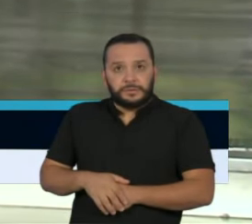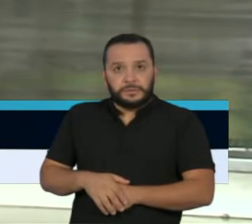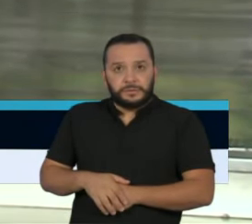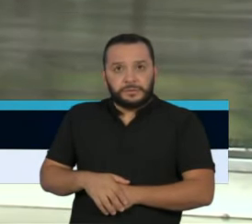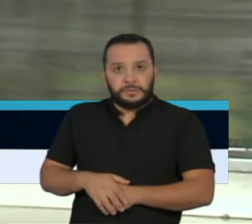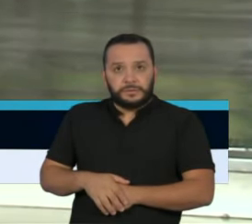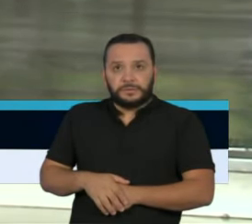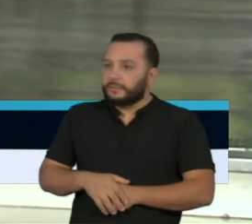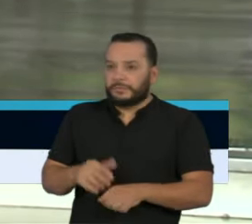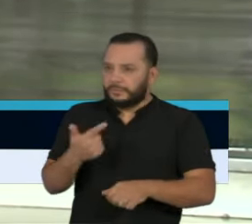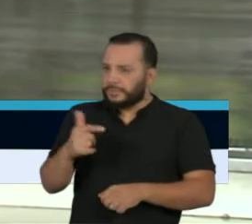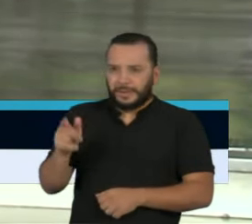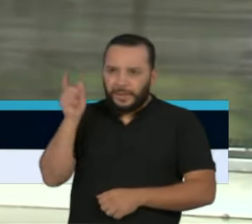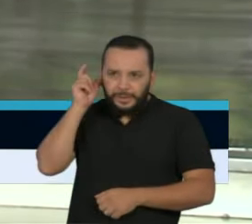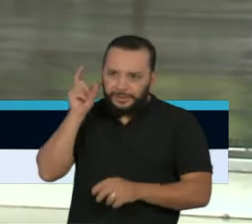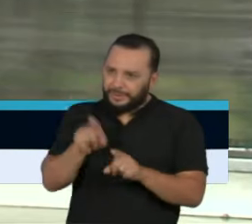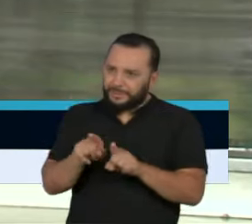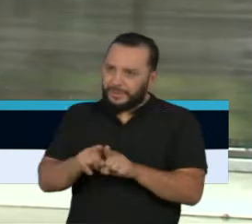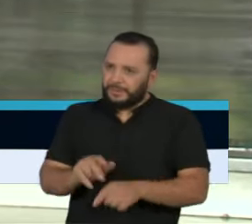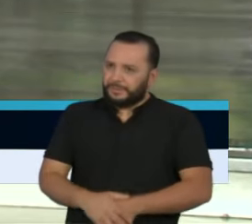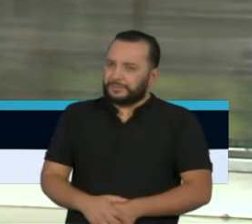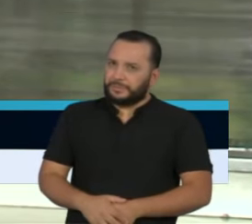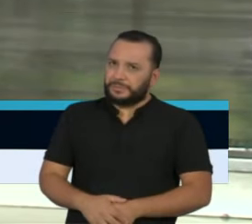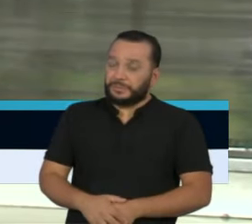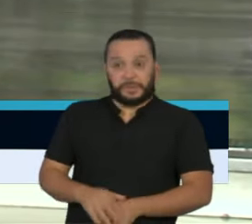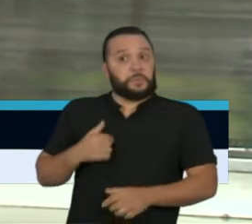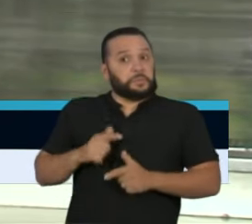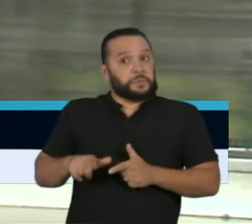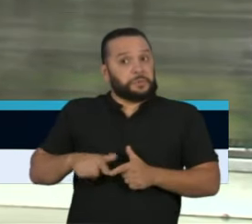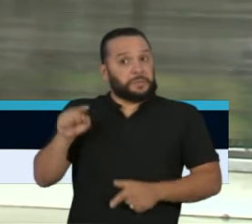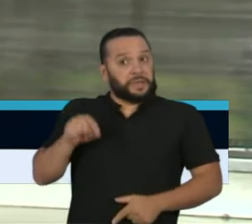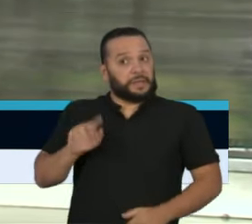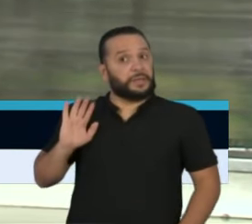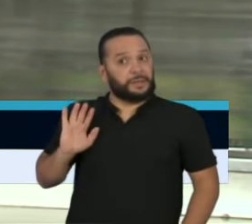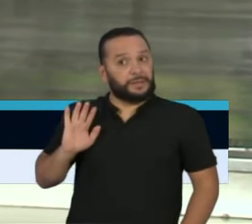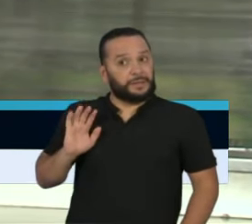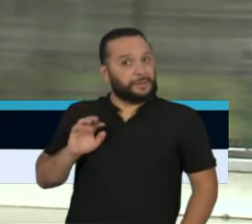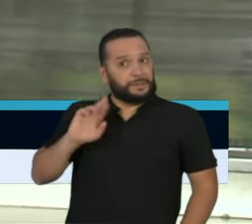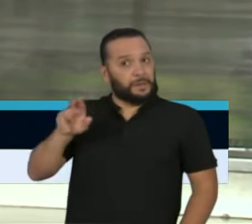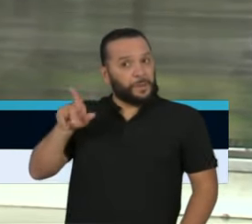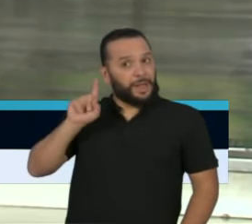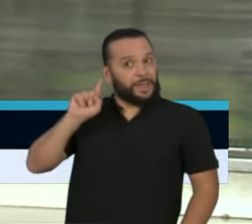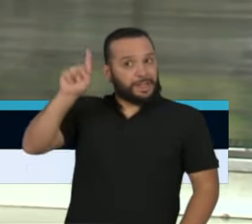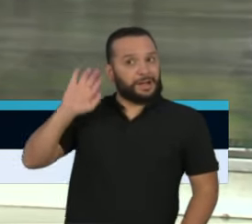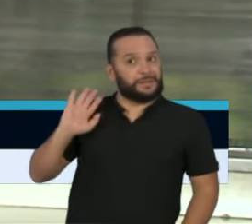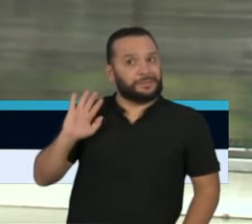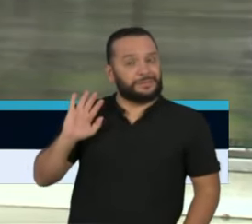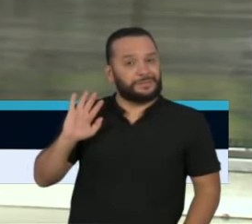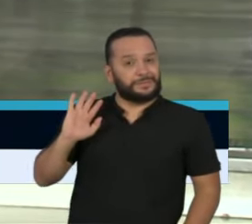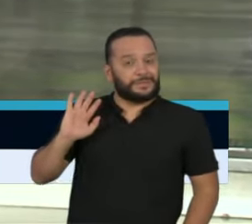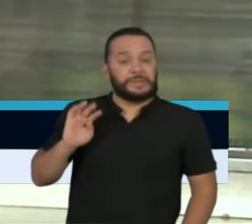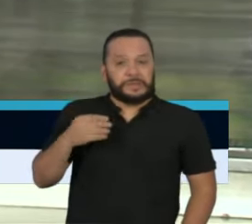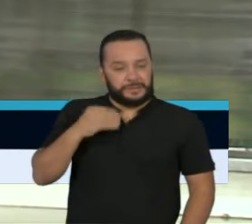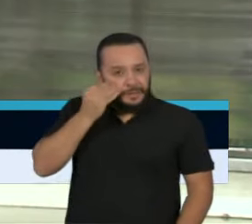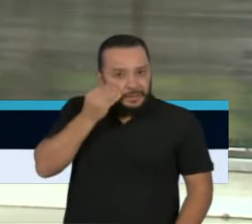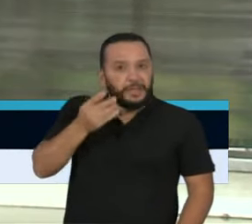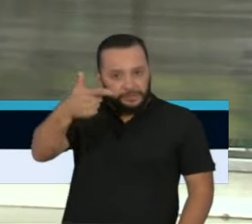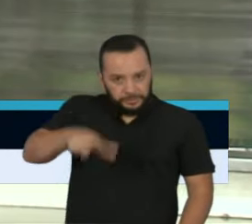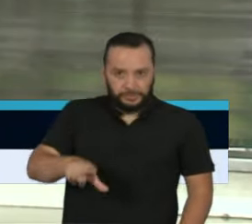Sem áudio também. O problema é aqui, então, e não lá. Vamos tentar mais uma vez, senão nós vamos para mais